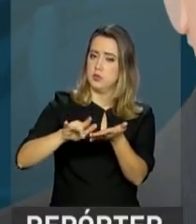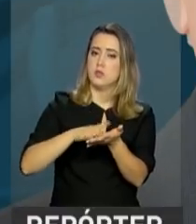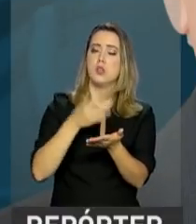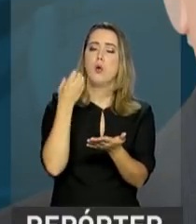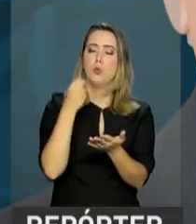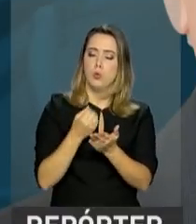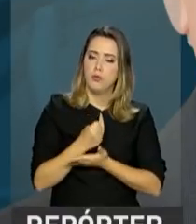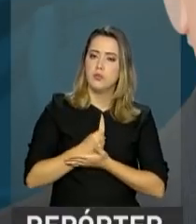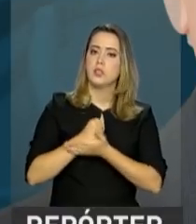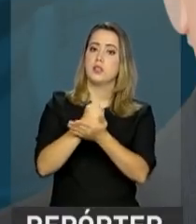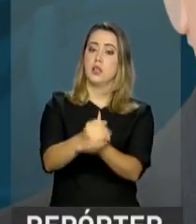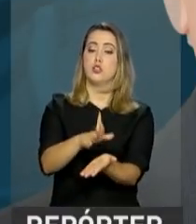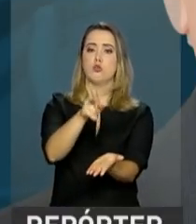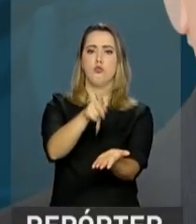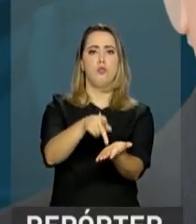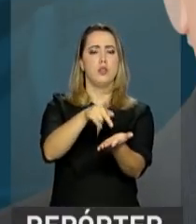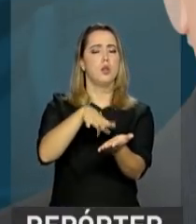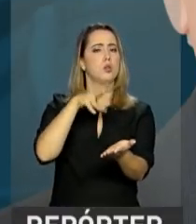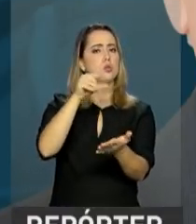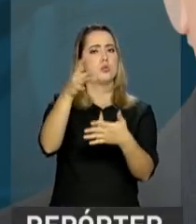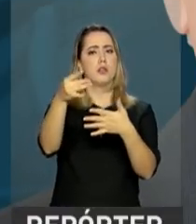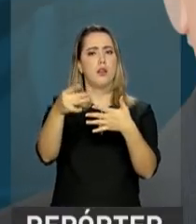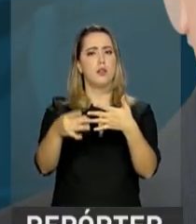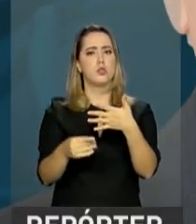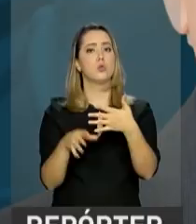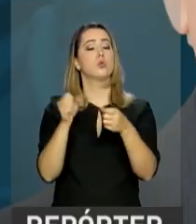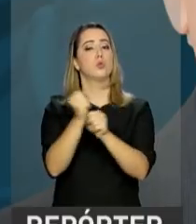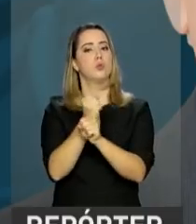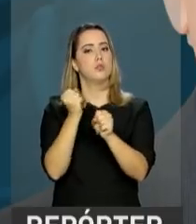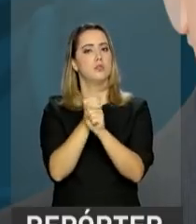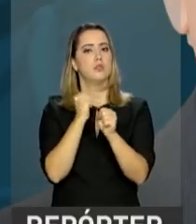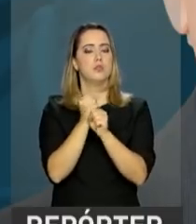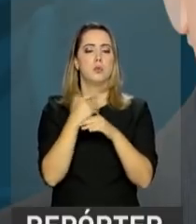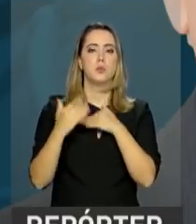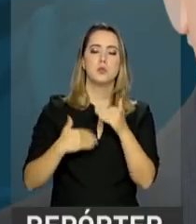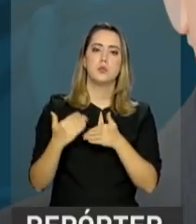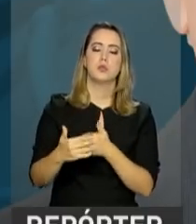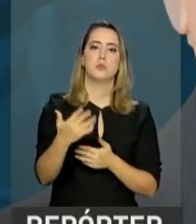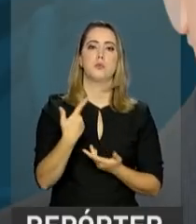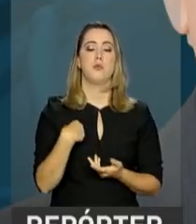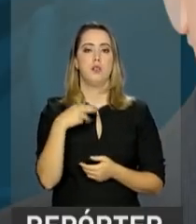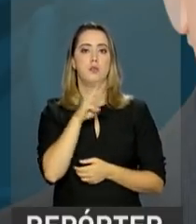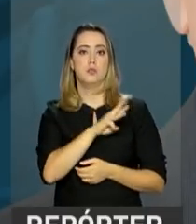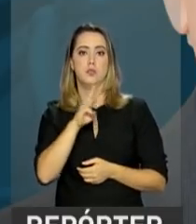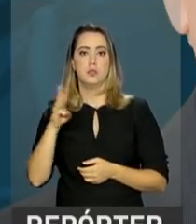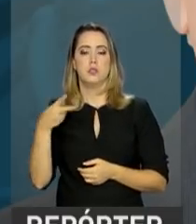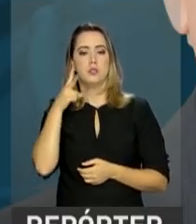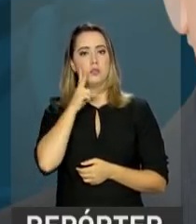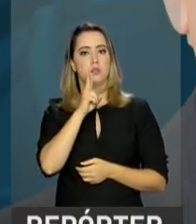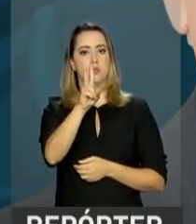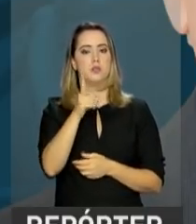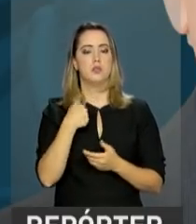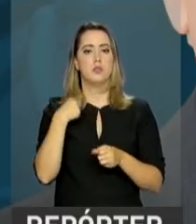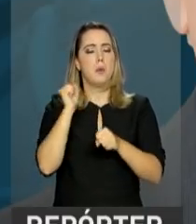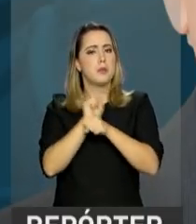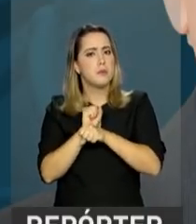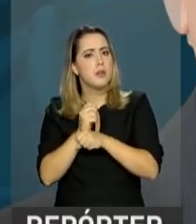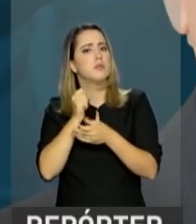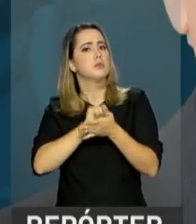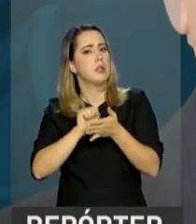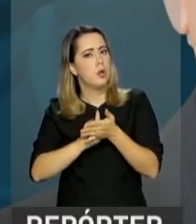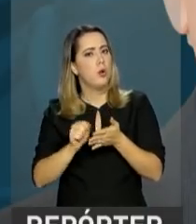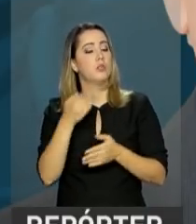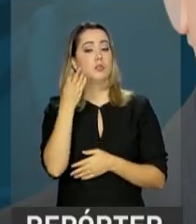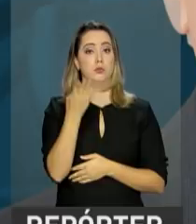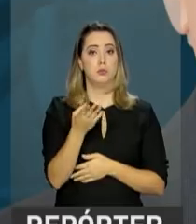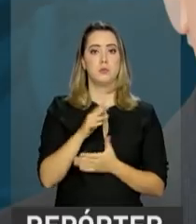disponíveis em tempo real as obras eo andamento delas eu eu vou dar o endereço é bom dar uma paradinha not aí